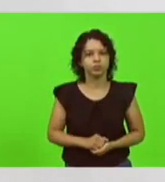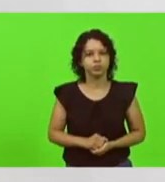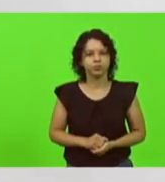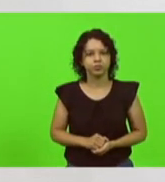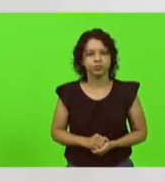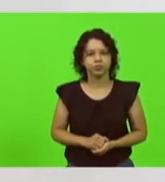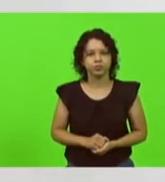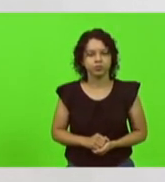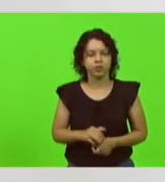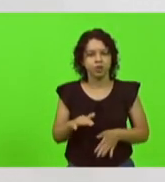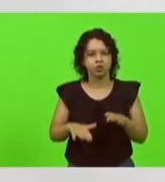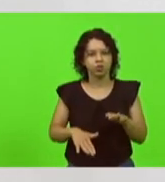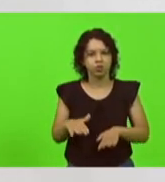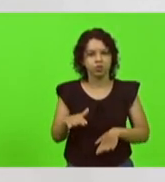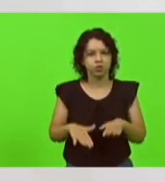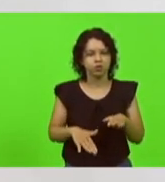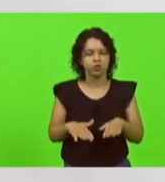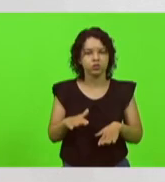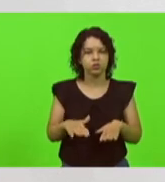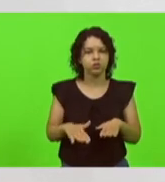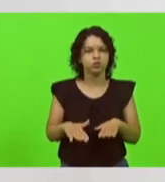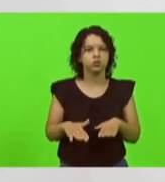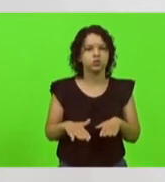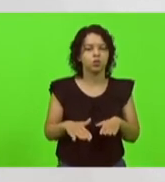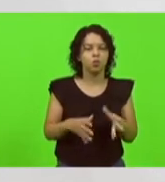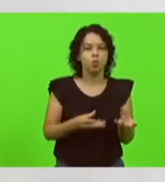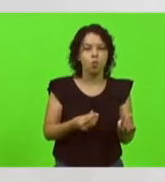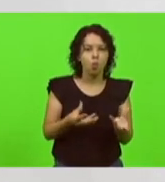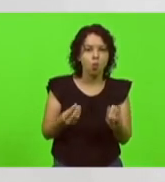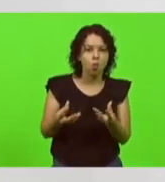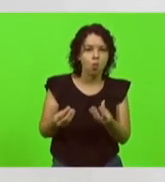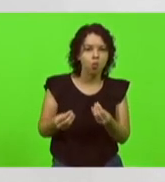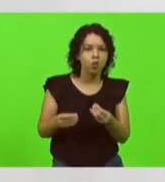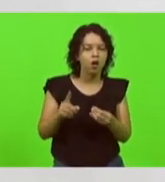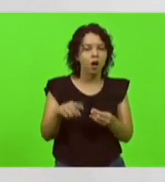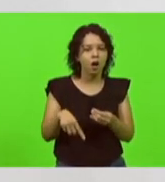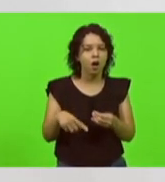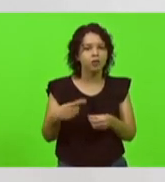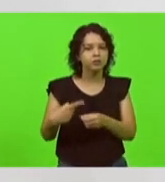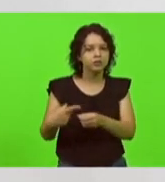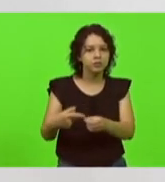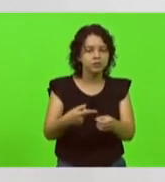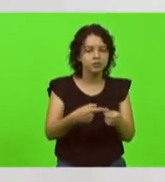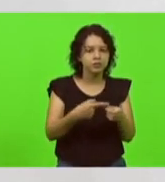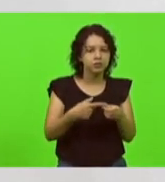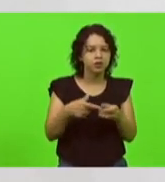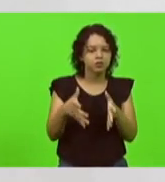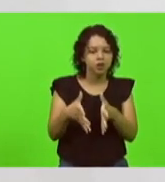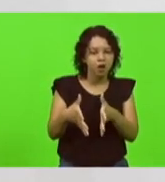Geralmente, o recurso é canalizado nas questões urbanas.